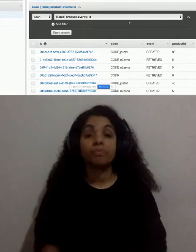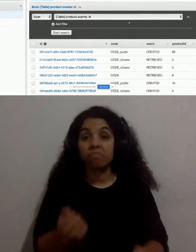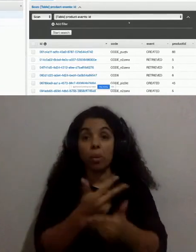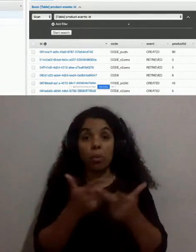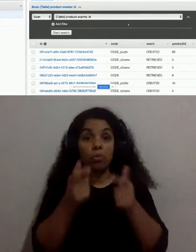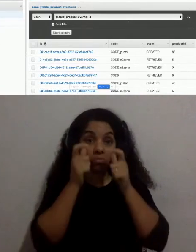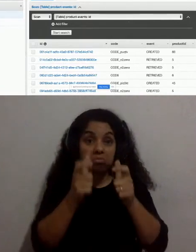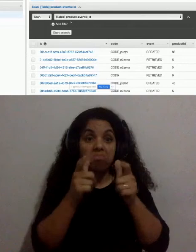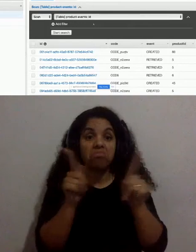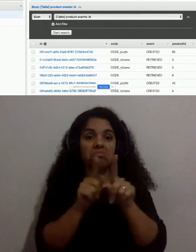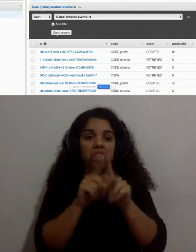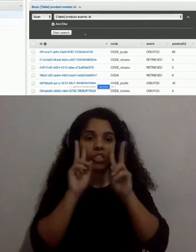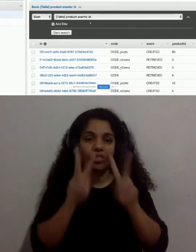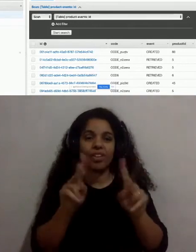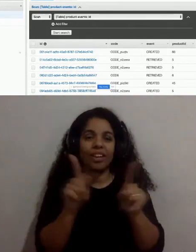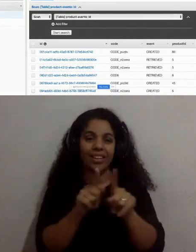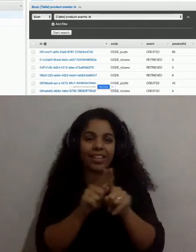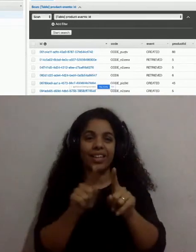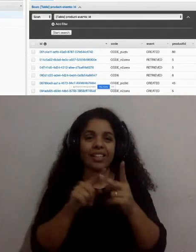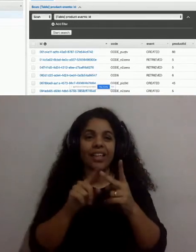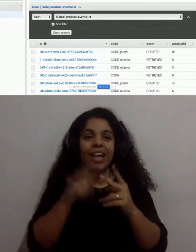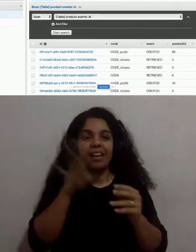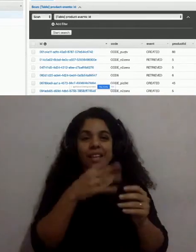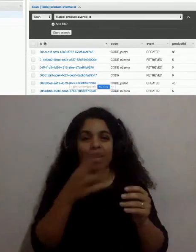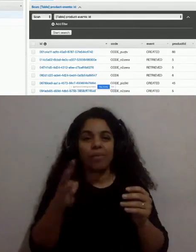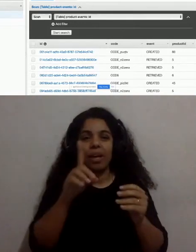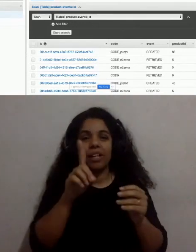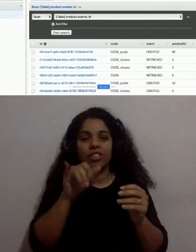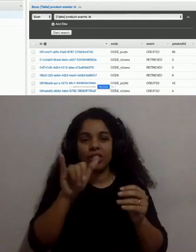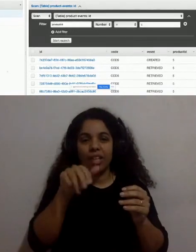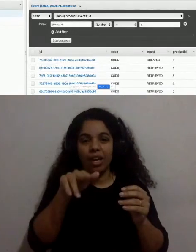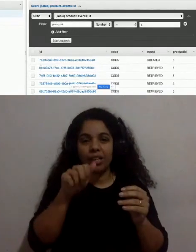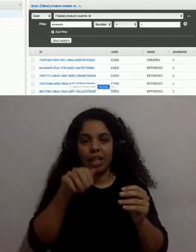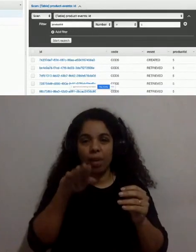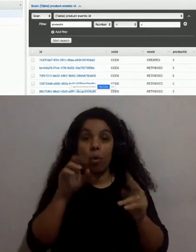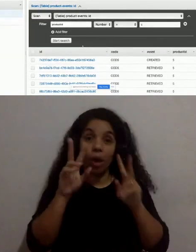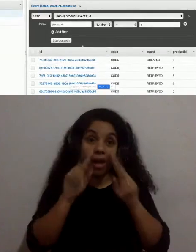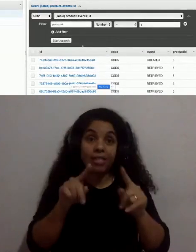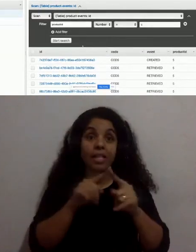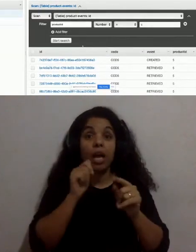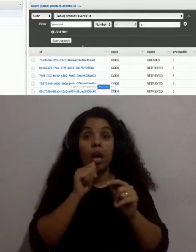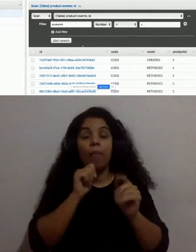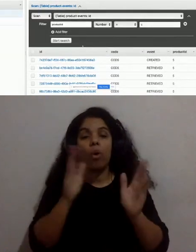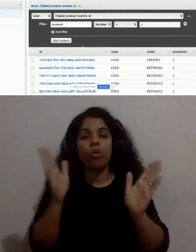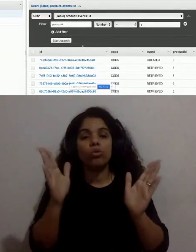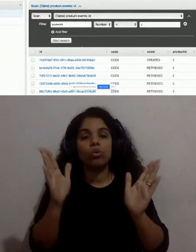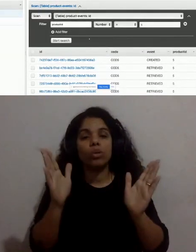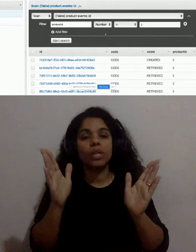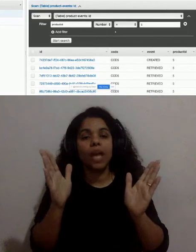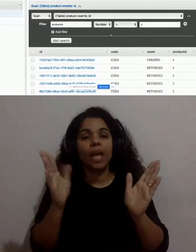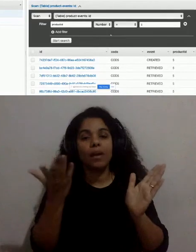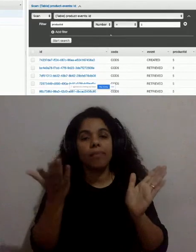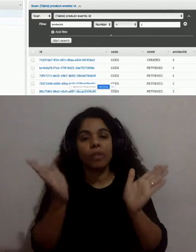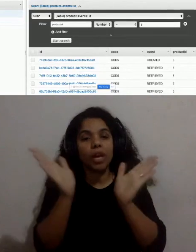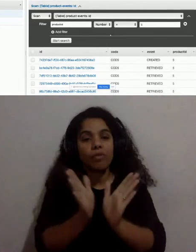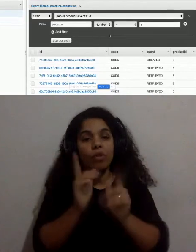interessante de ver também aqui na tabela de Dynamo é isso daqui, ó. Eu posso filtrar o